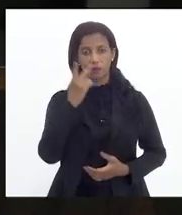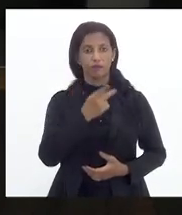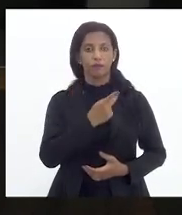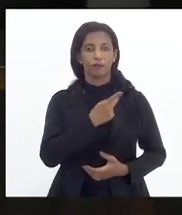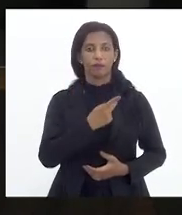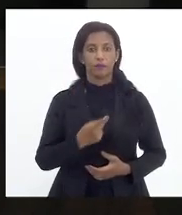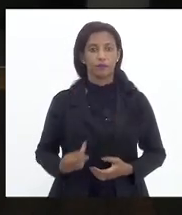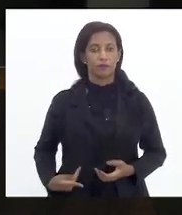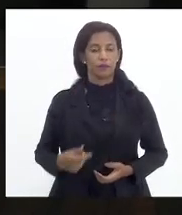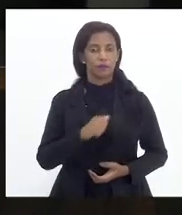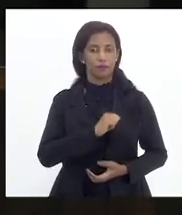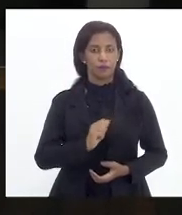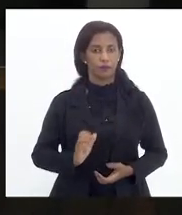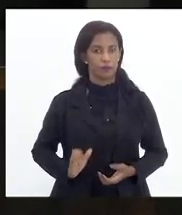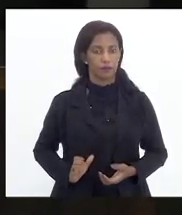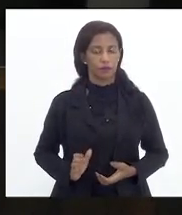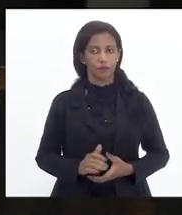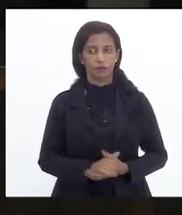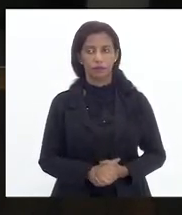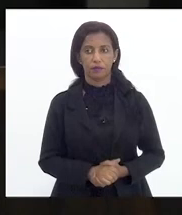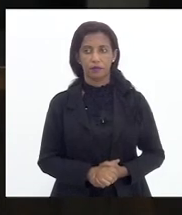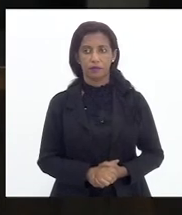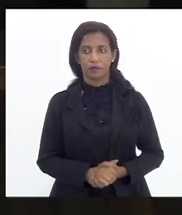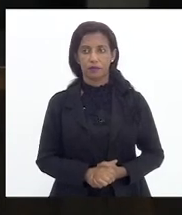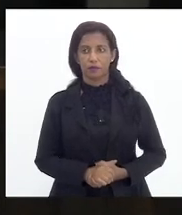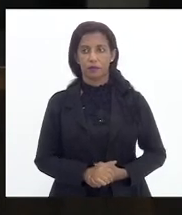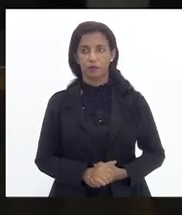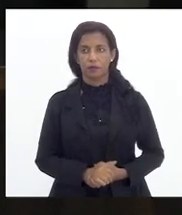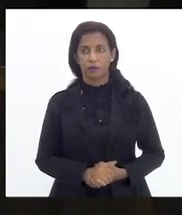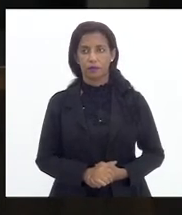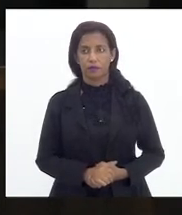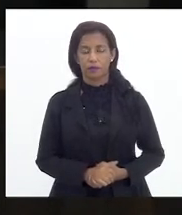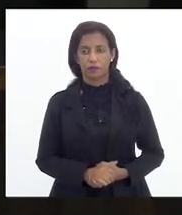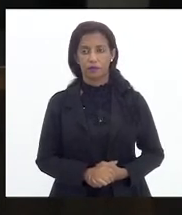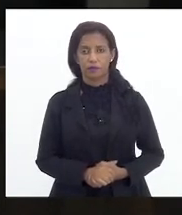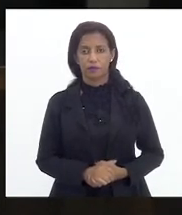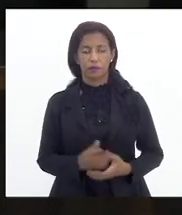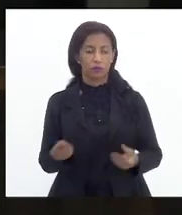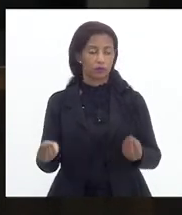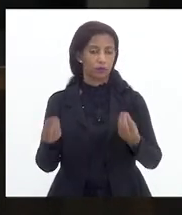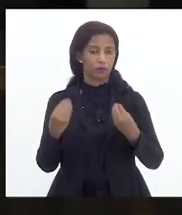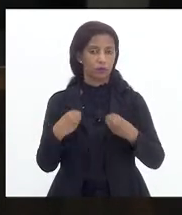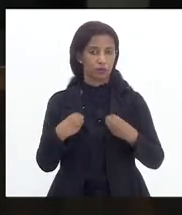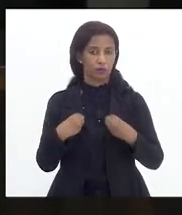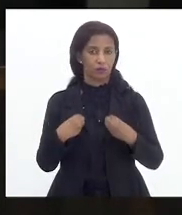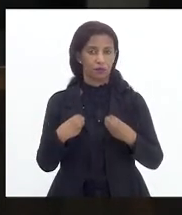André Ceciliano que e nos possibilita